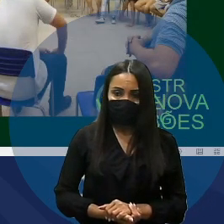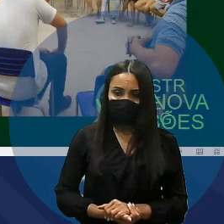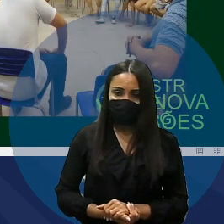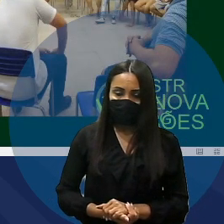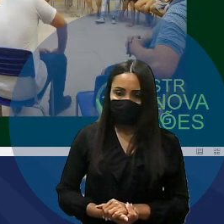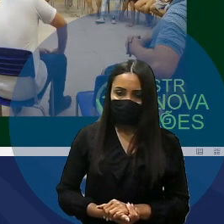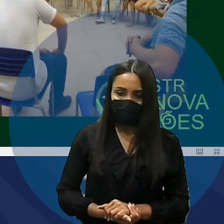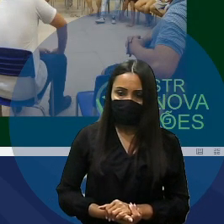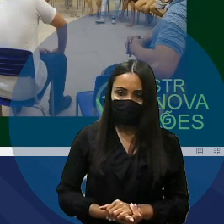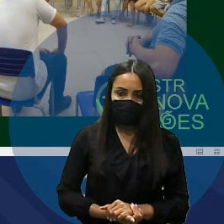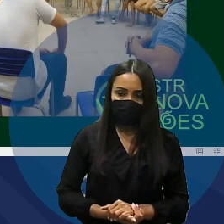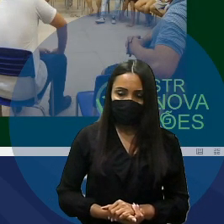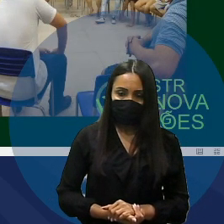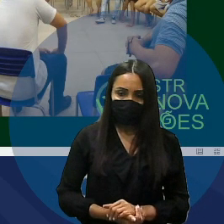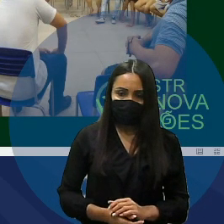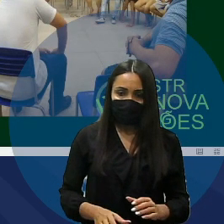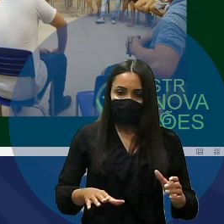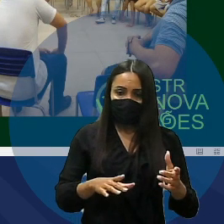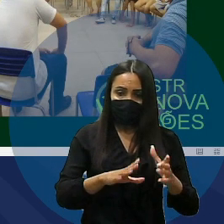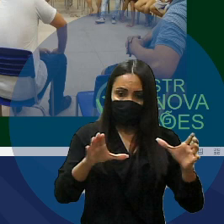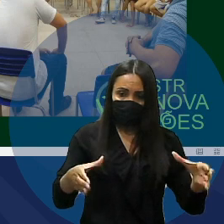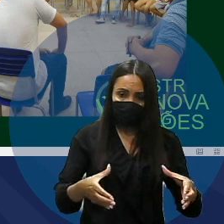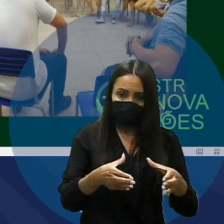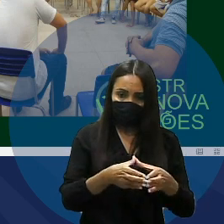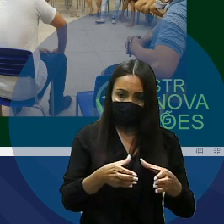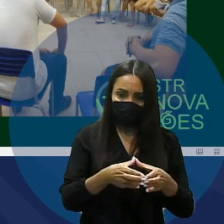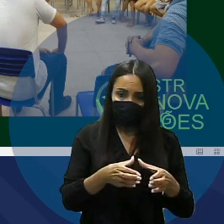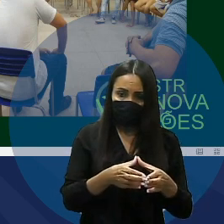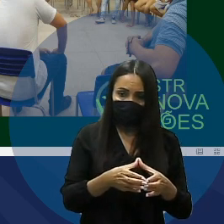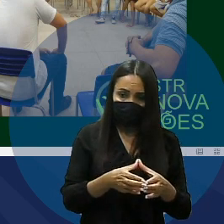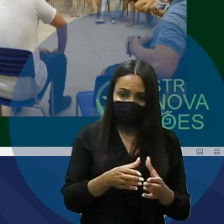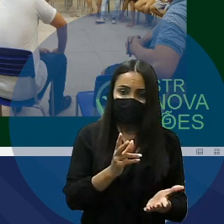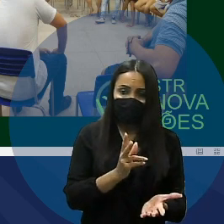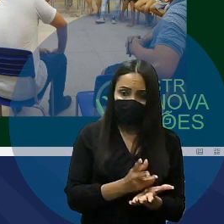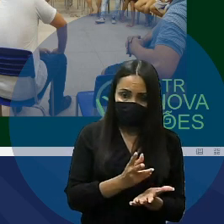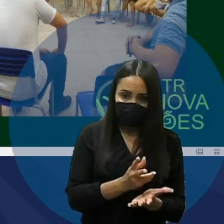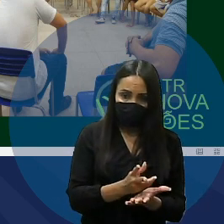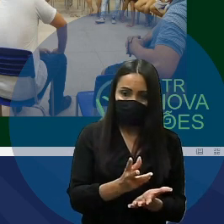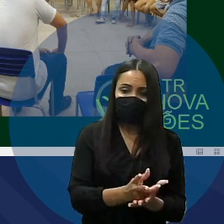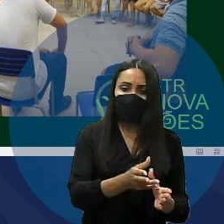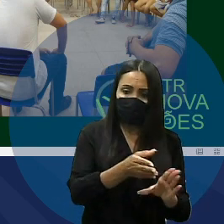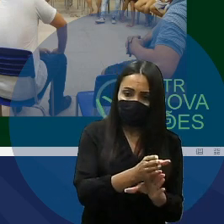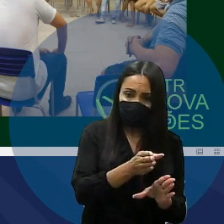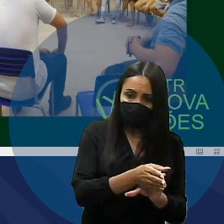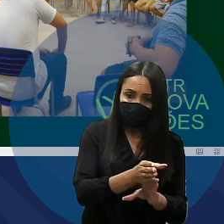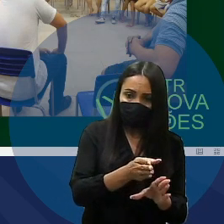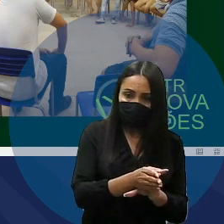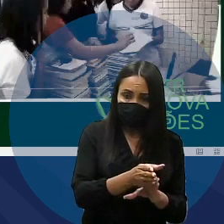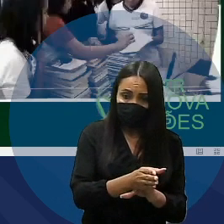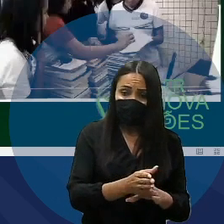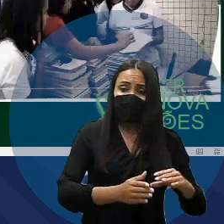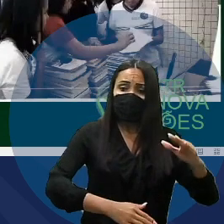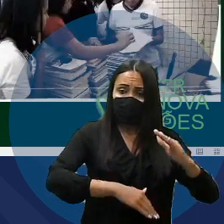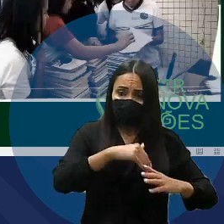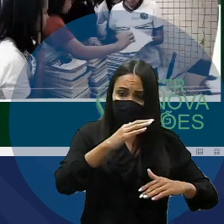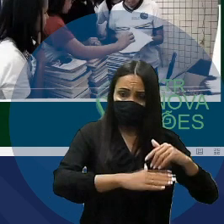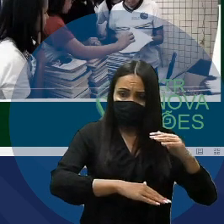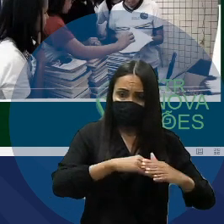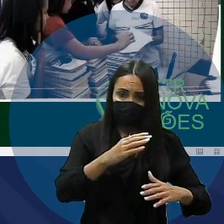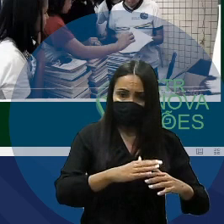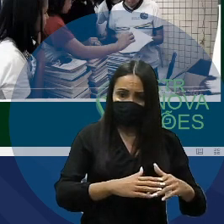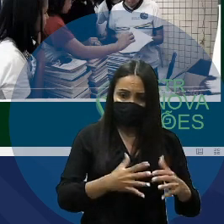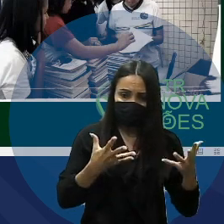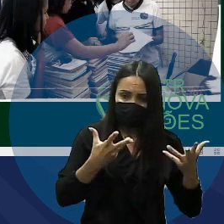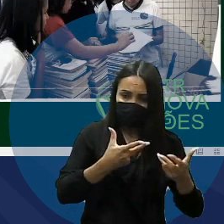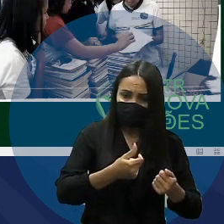Essas são as rodas de conversa que tem do NEG, que sempre envolve a comunidade, sempre tem profissionais das diversas áreas